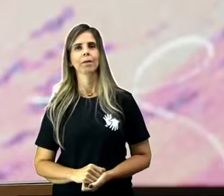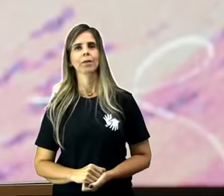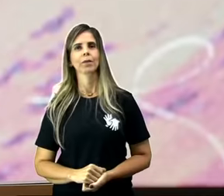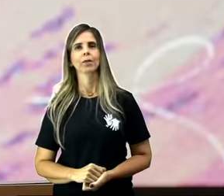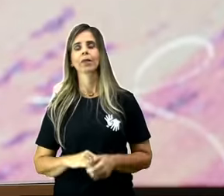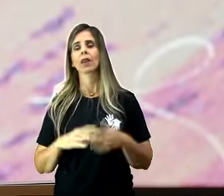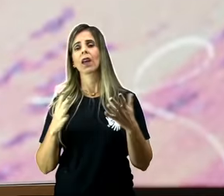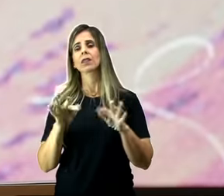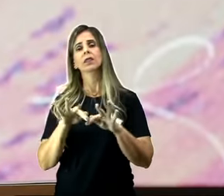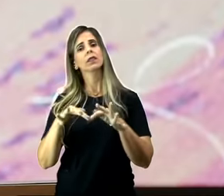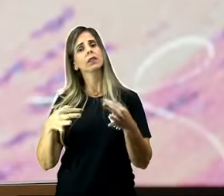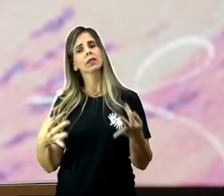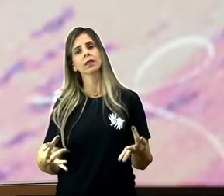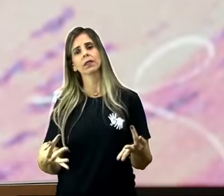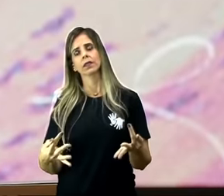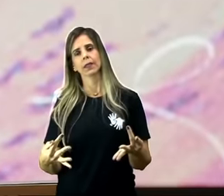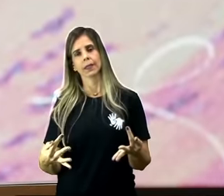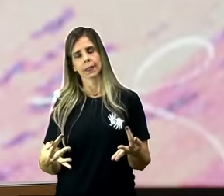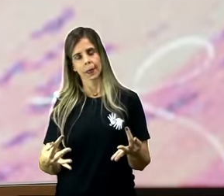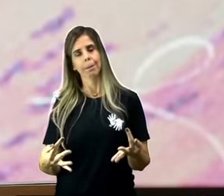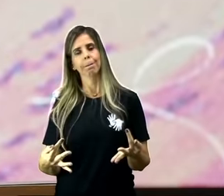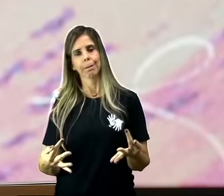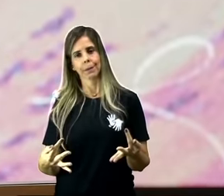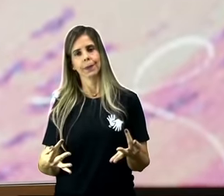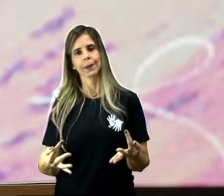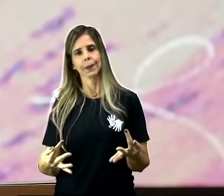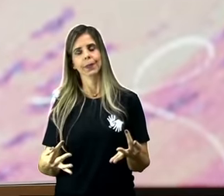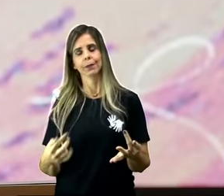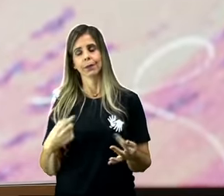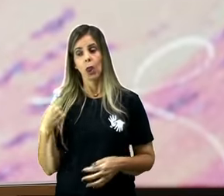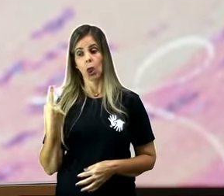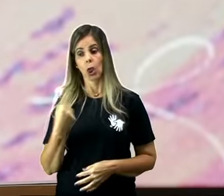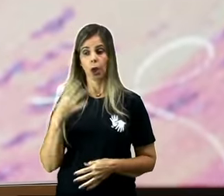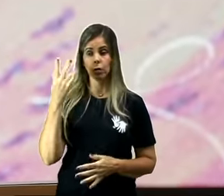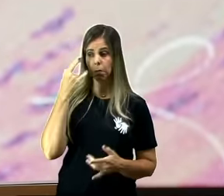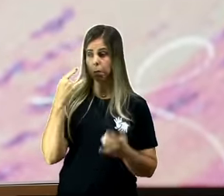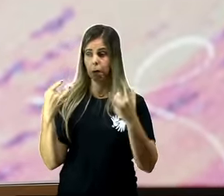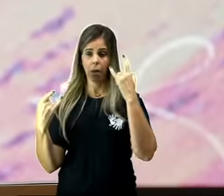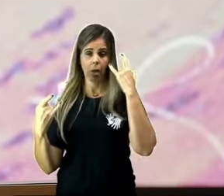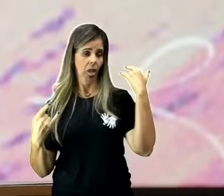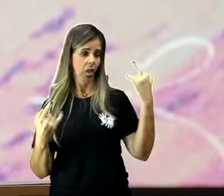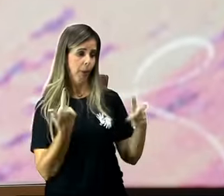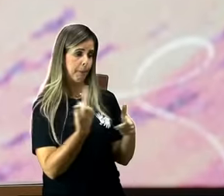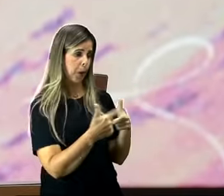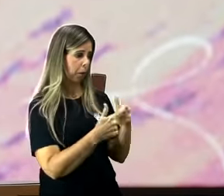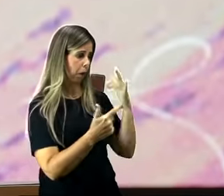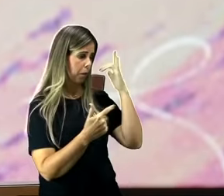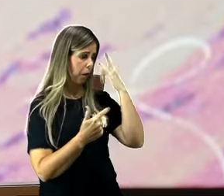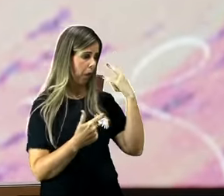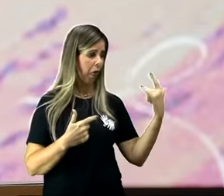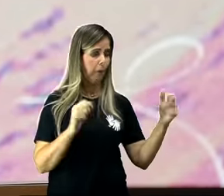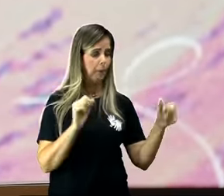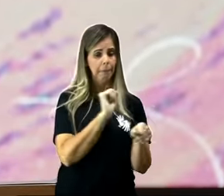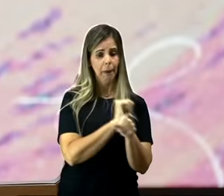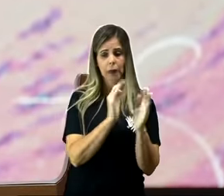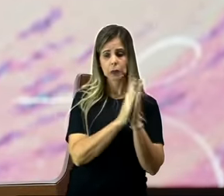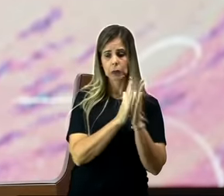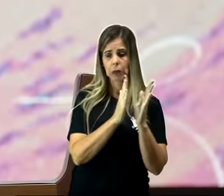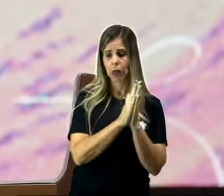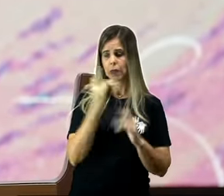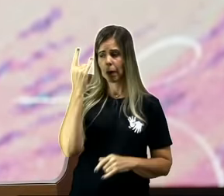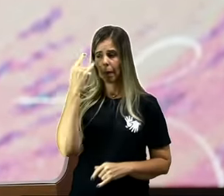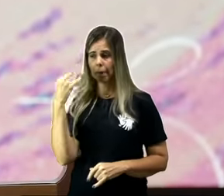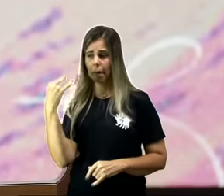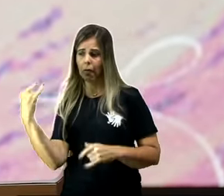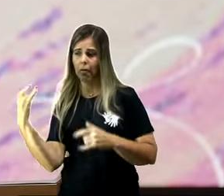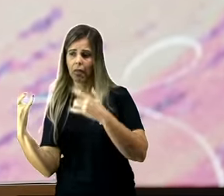Então é tão simples que a gente se distrai fácil das coisas. Deus não está simplesmente te livrando do